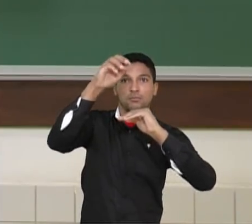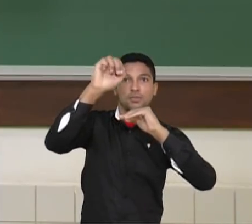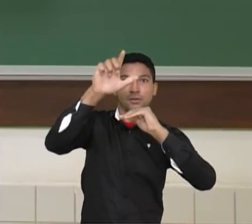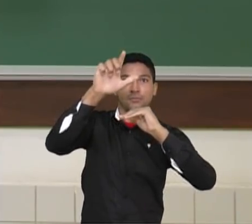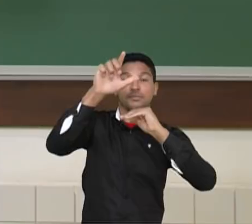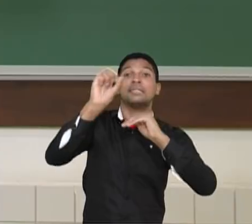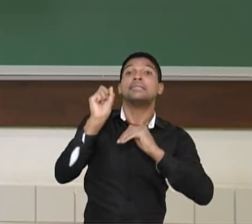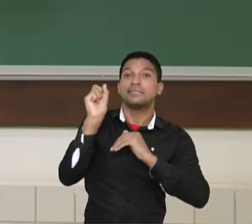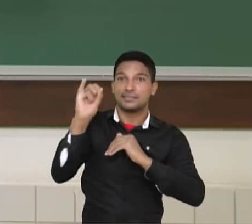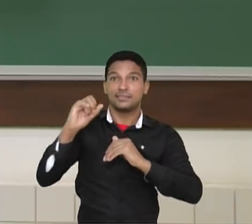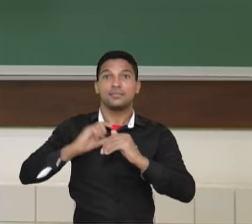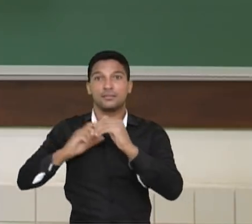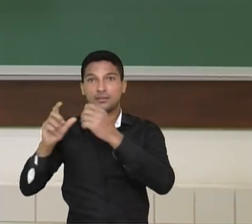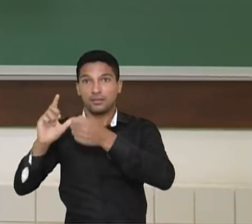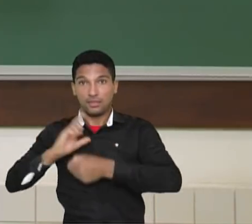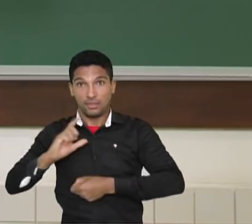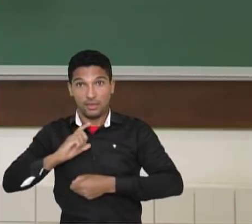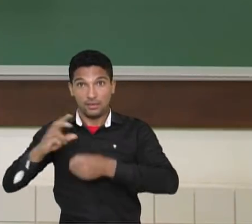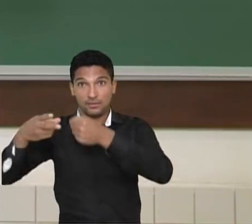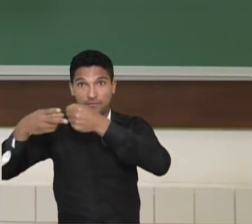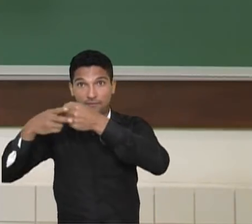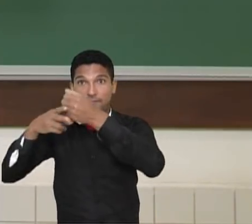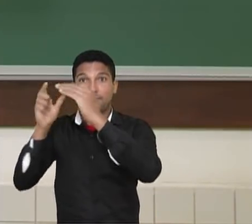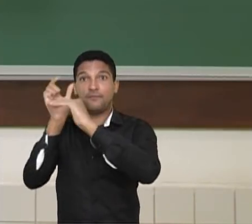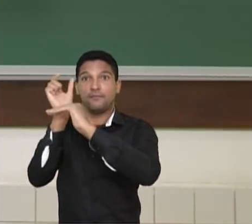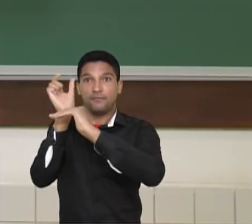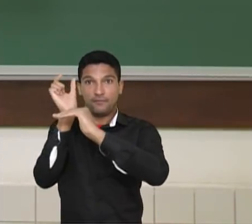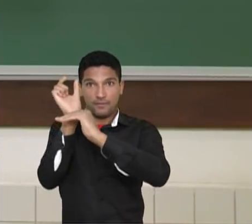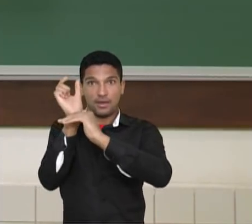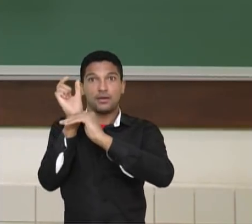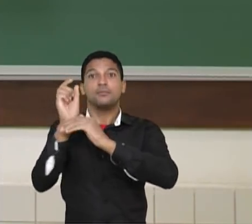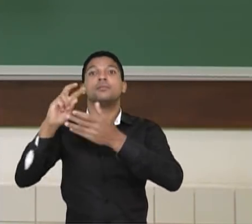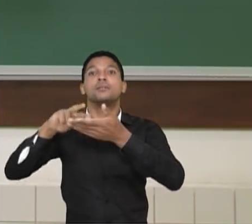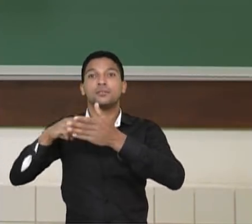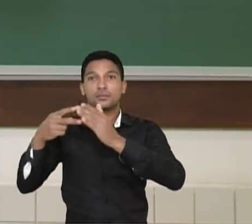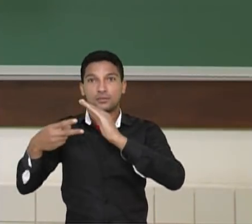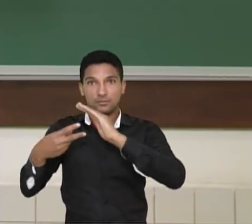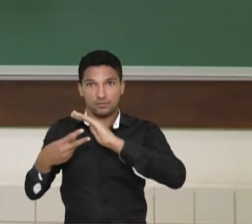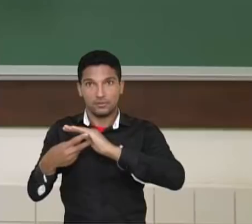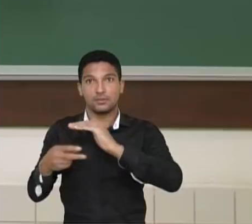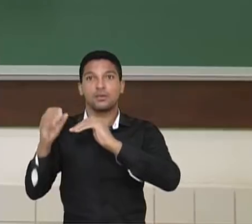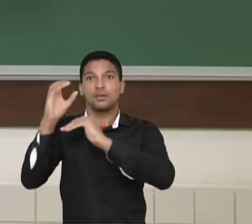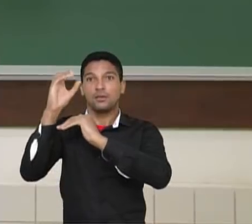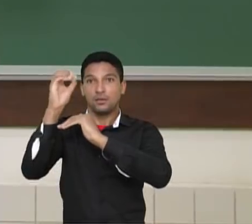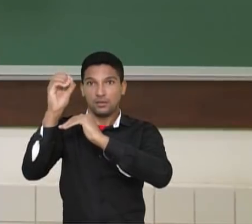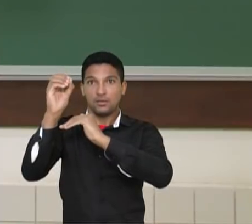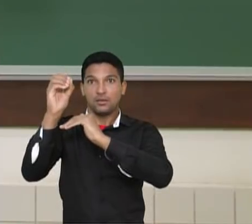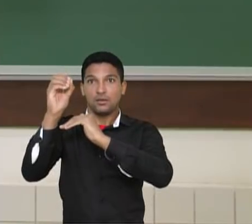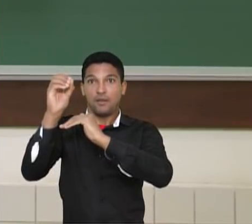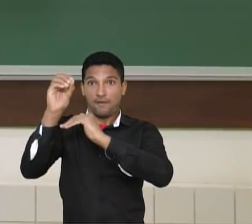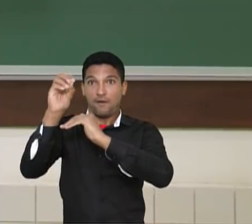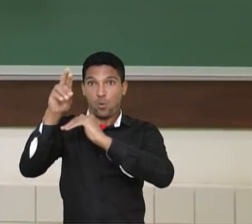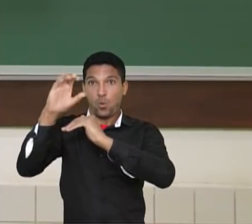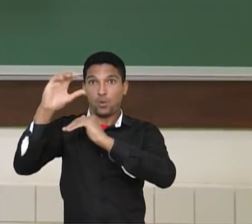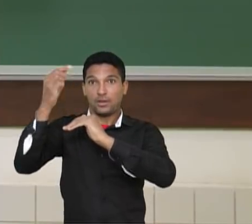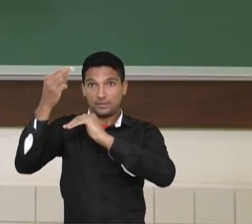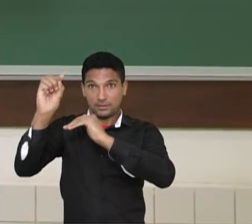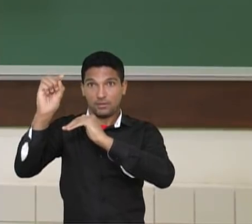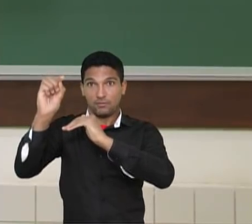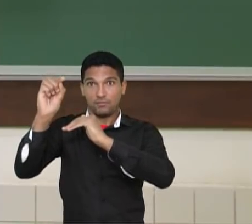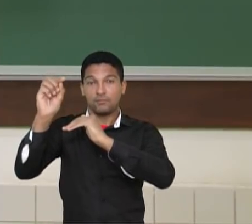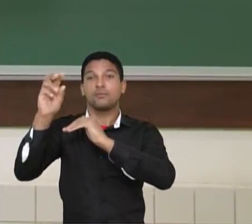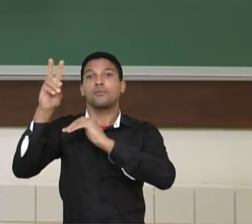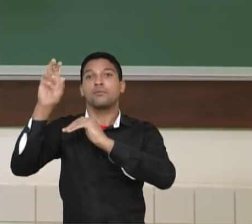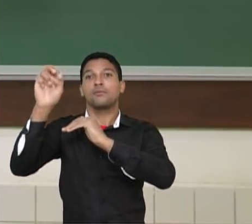a presença de um verbo ali para também ser configurado frase, verbal, oração